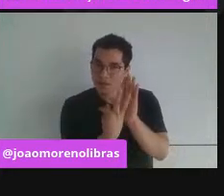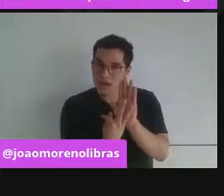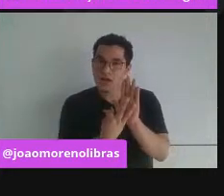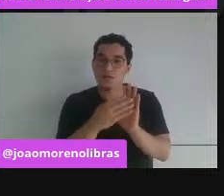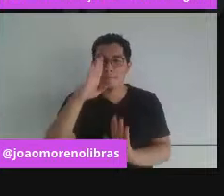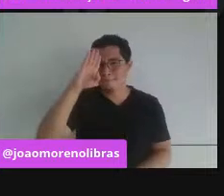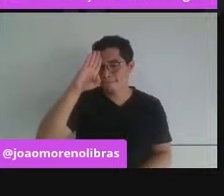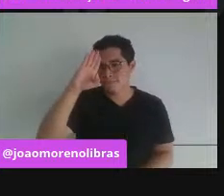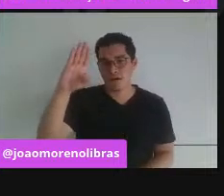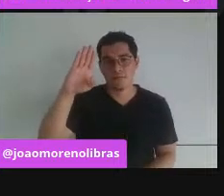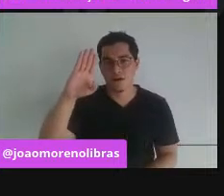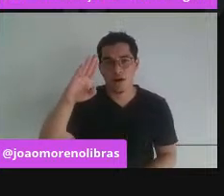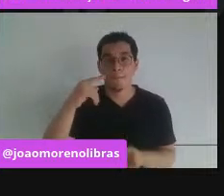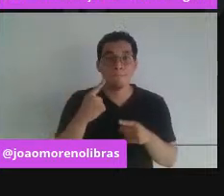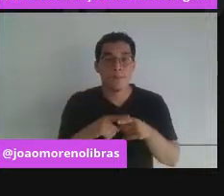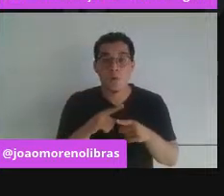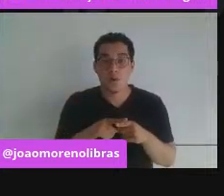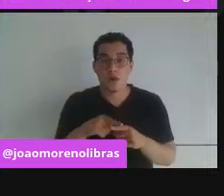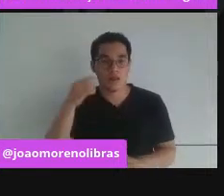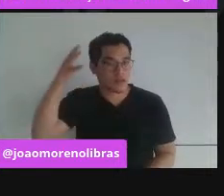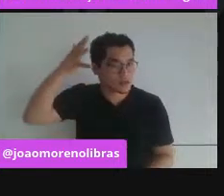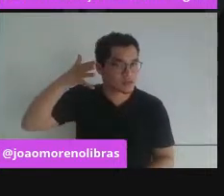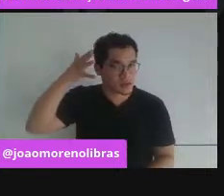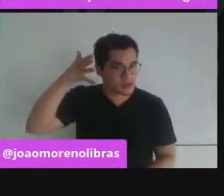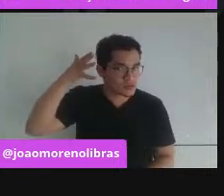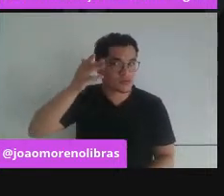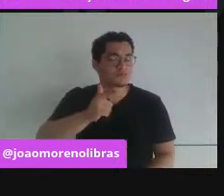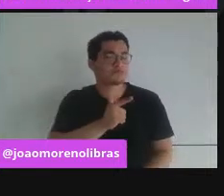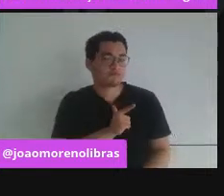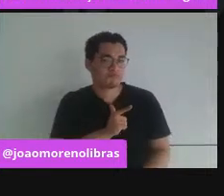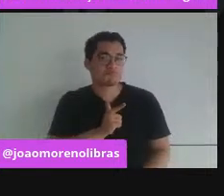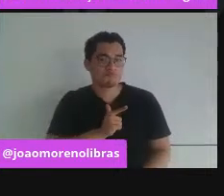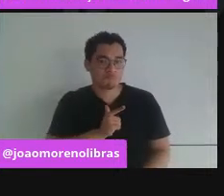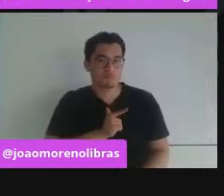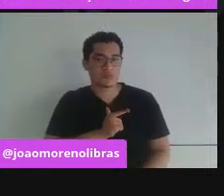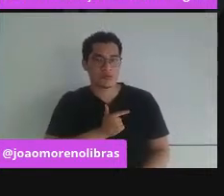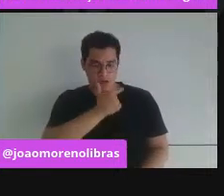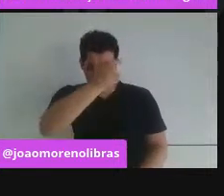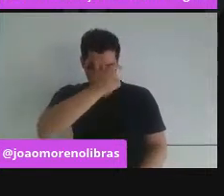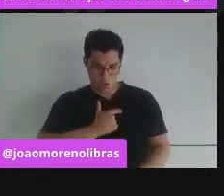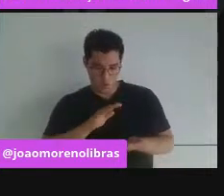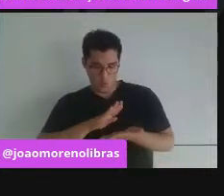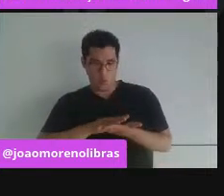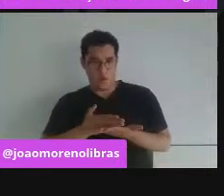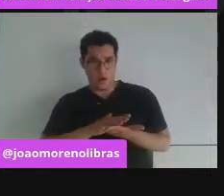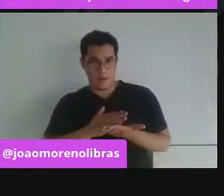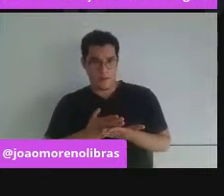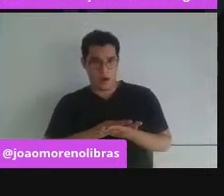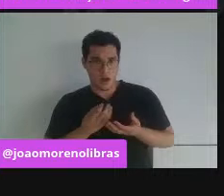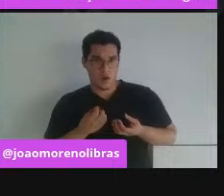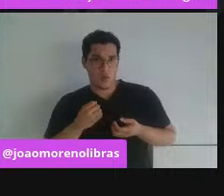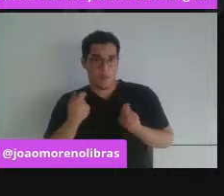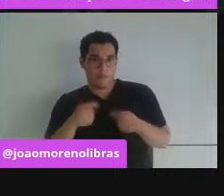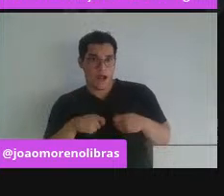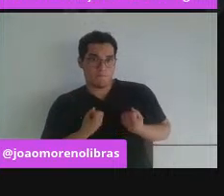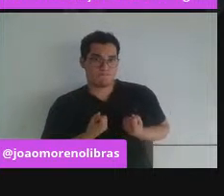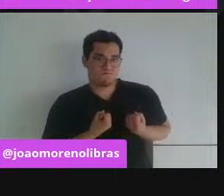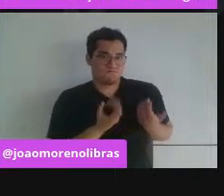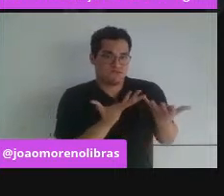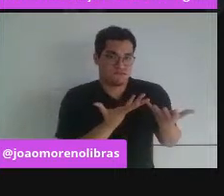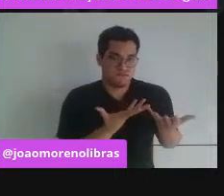é a interpretação também, né? E a enunciação, porque todo ato dessa nossa produção, de qualquer um de nós, é